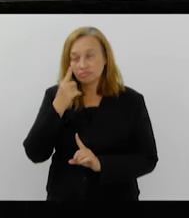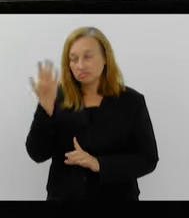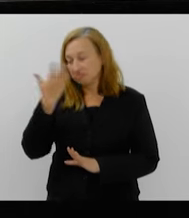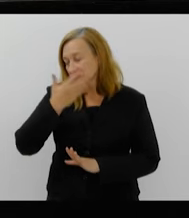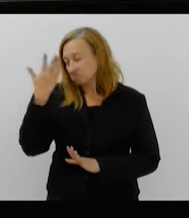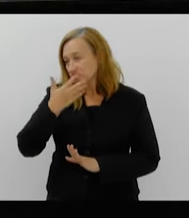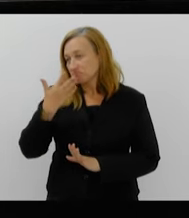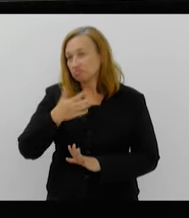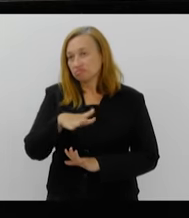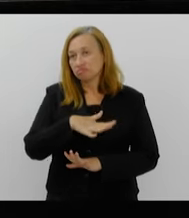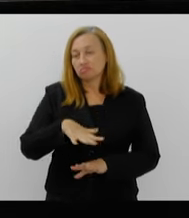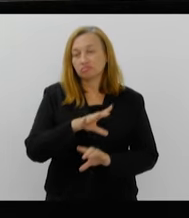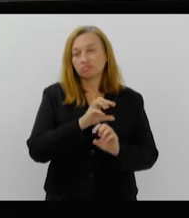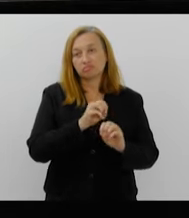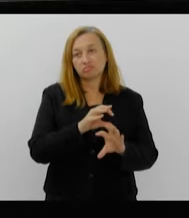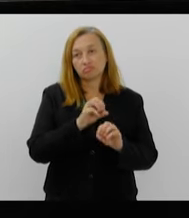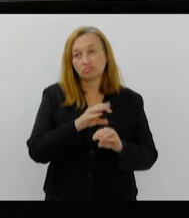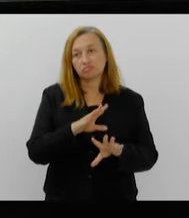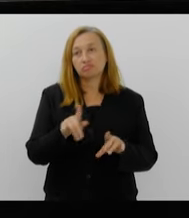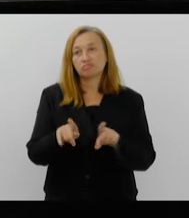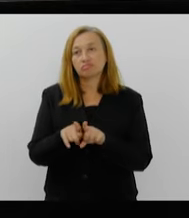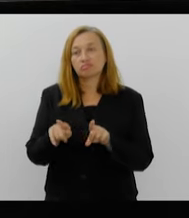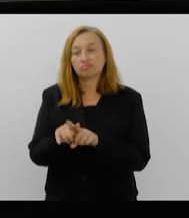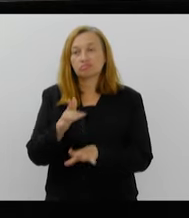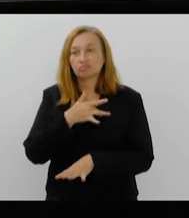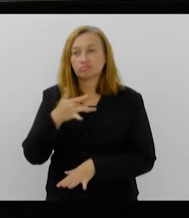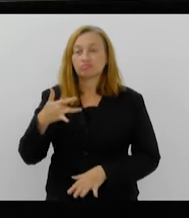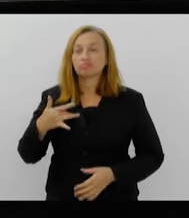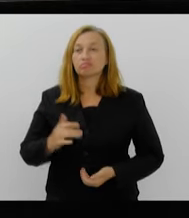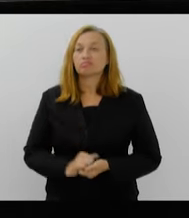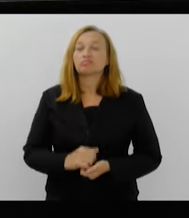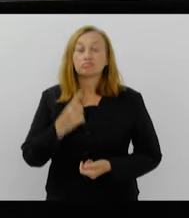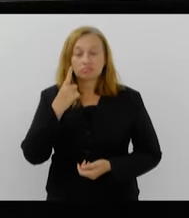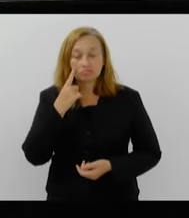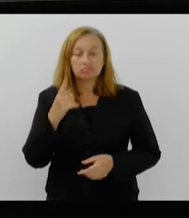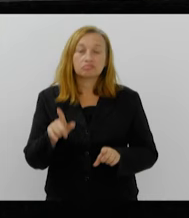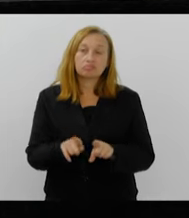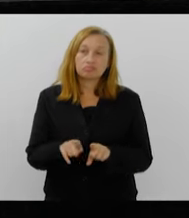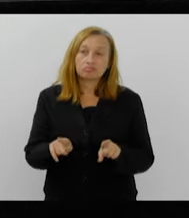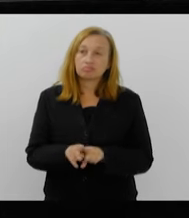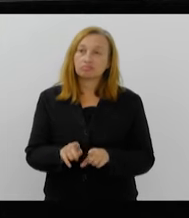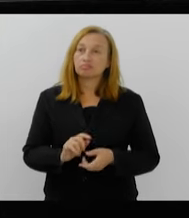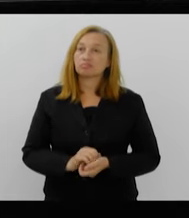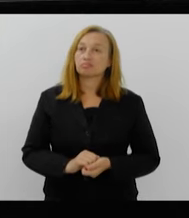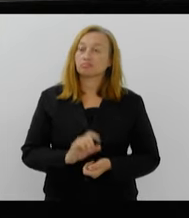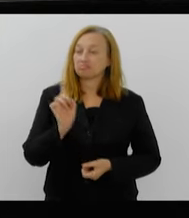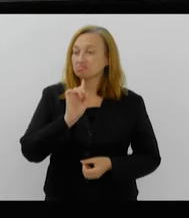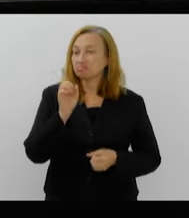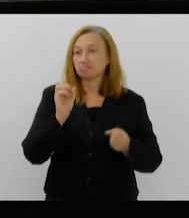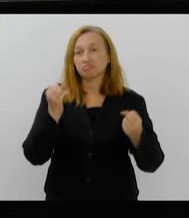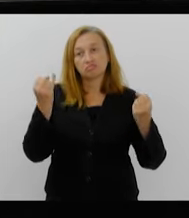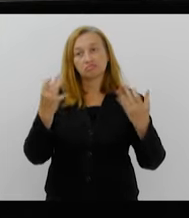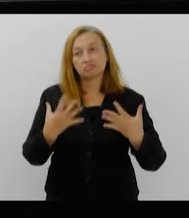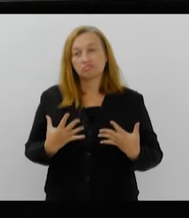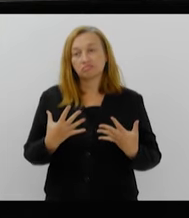à educação e à saúde. Vimos também, e não é explicado,